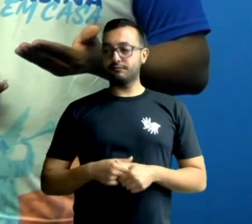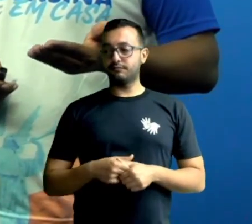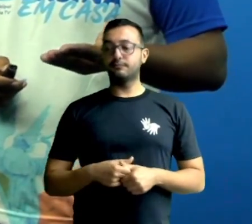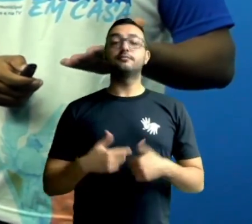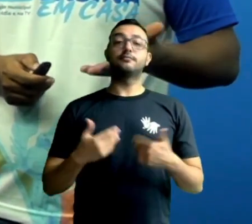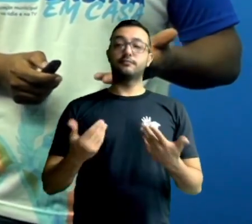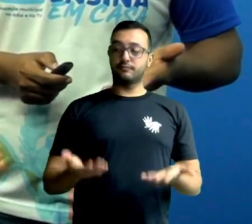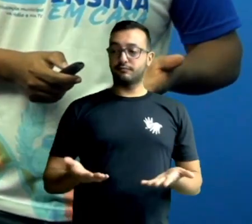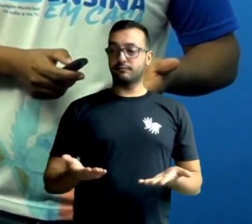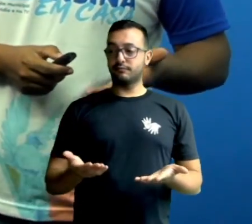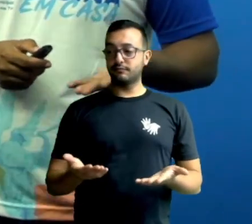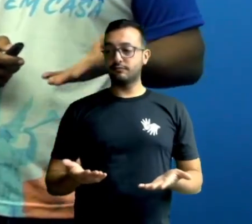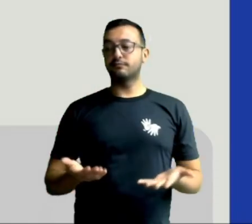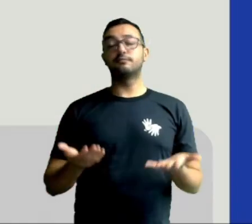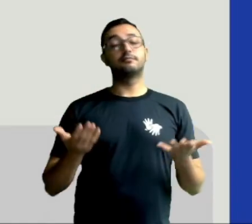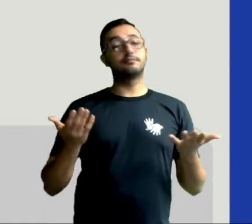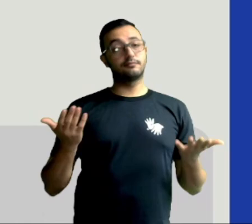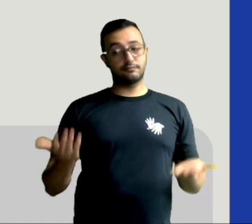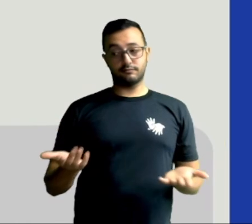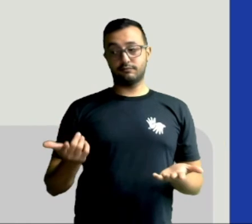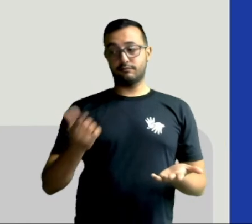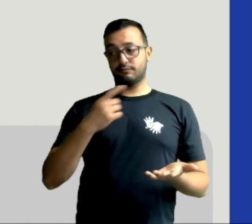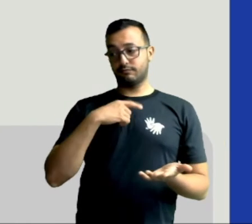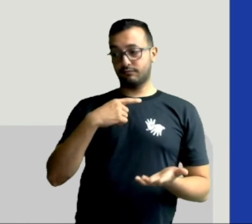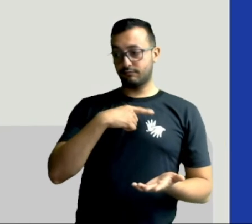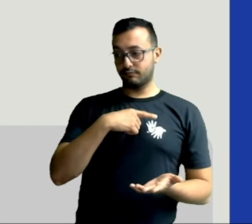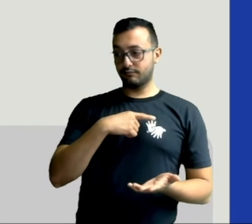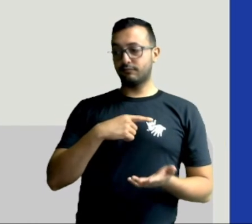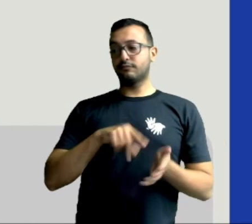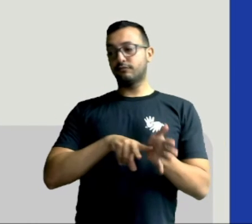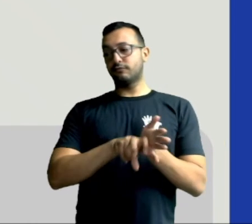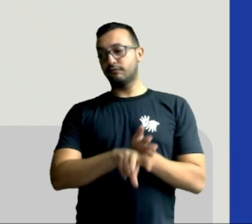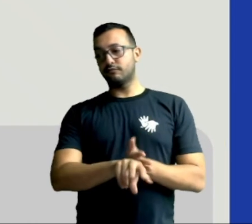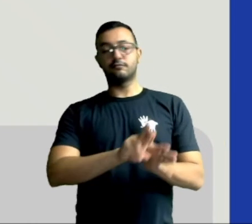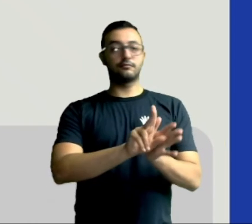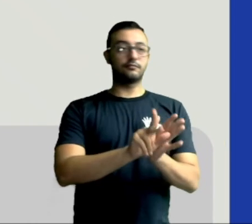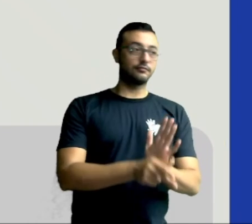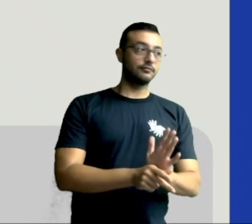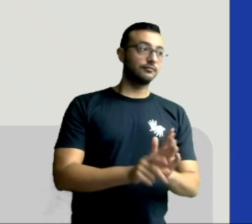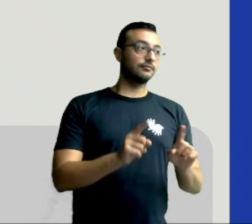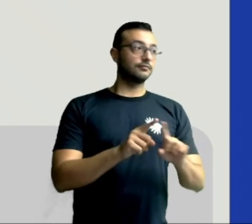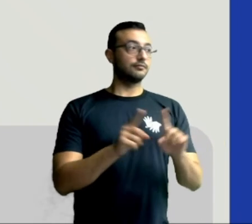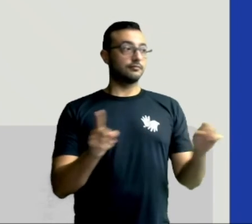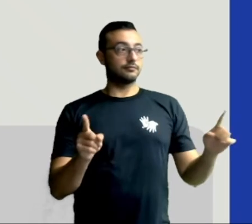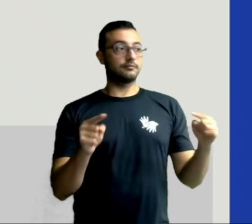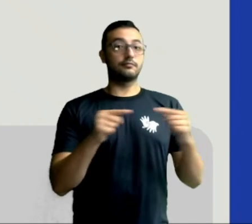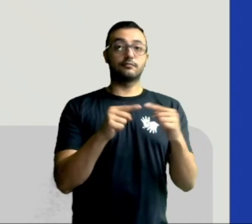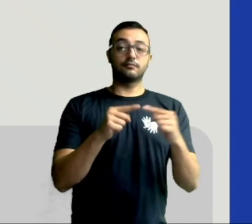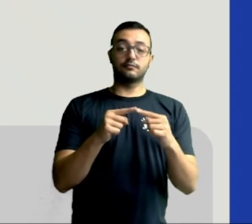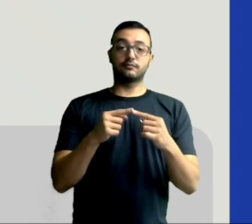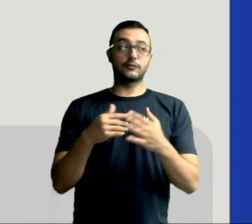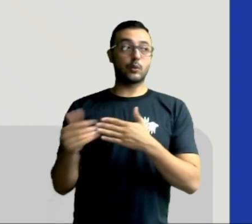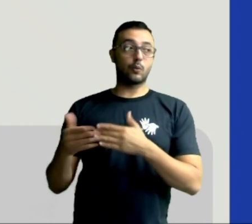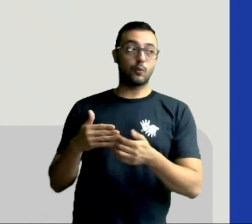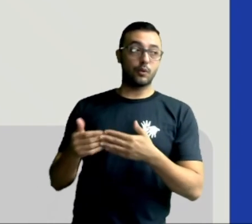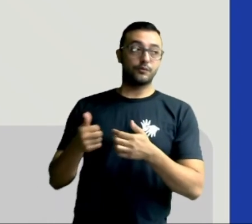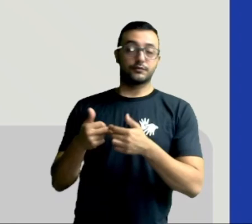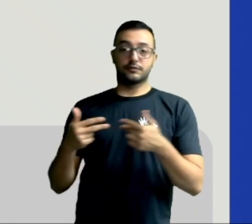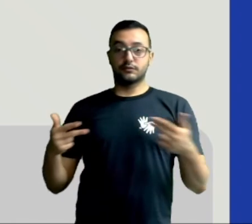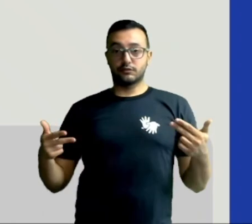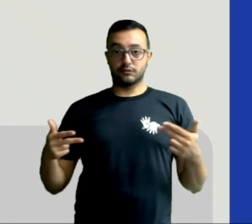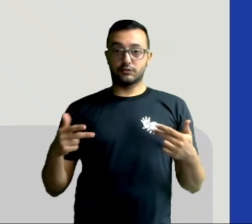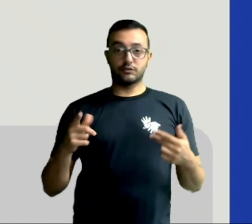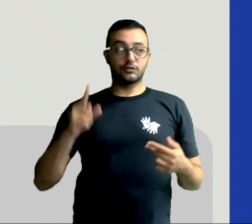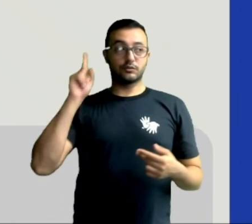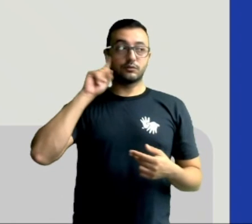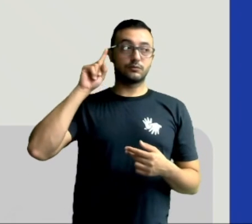Por isso, gente, não só em relação às viroses, mas em relação a quaisquer outros assuntos